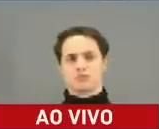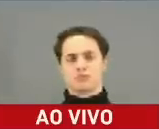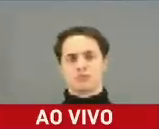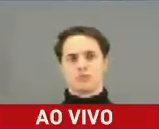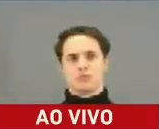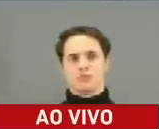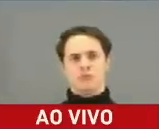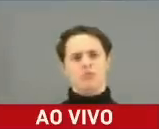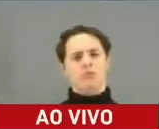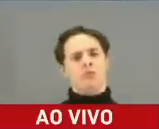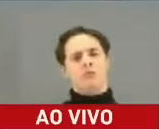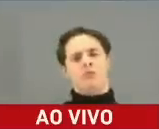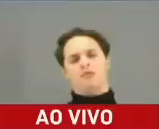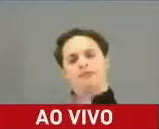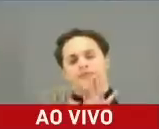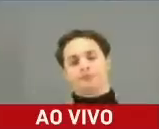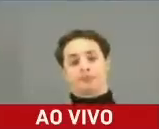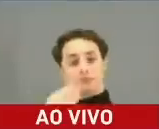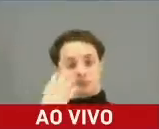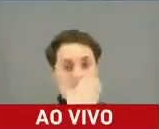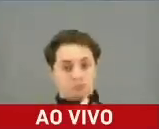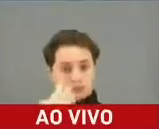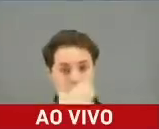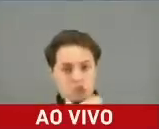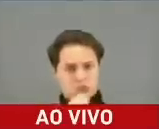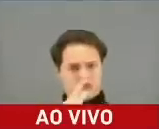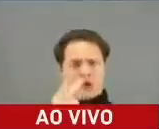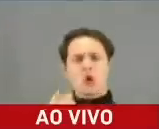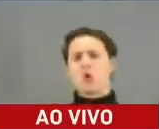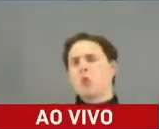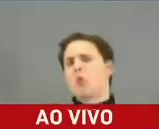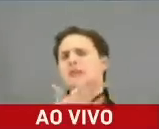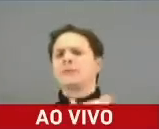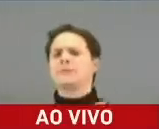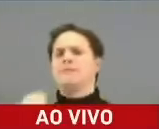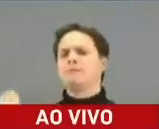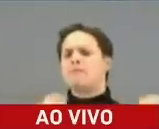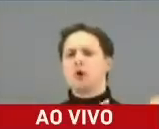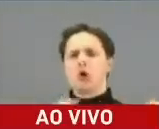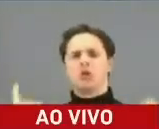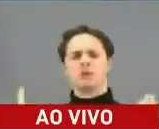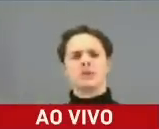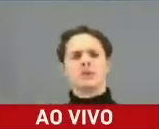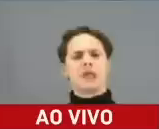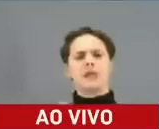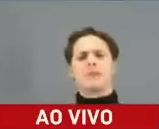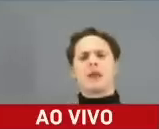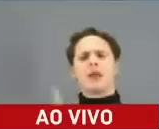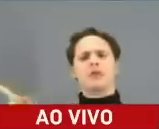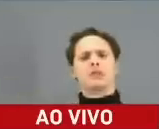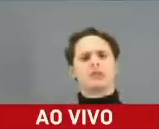E no final, o cantor, que também é um poeta, diz: And how many deaths must it take